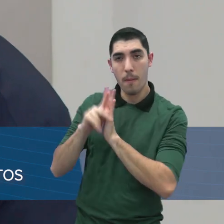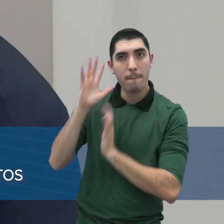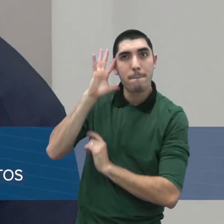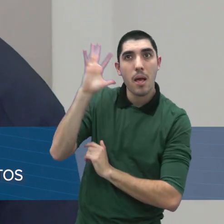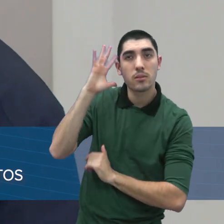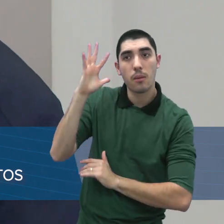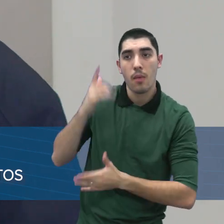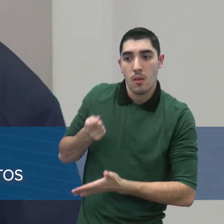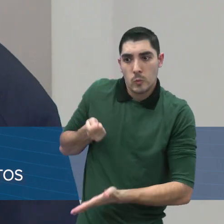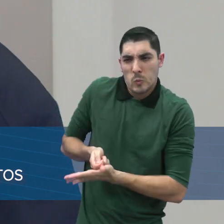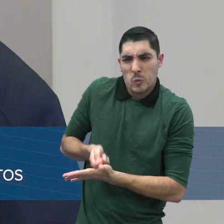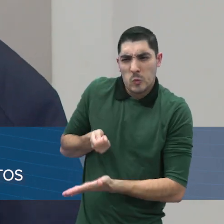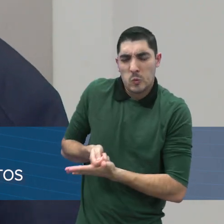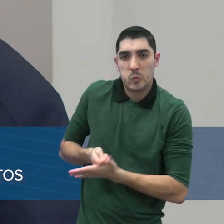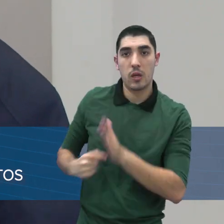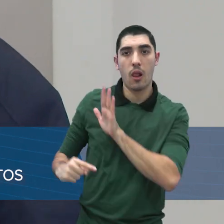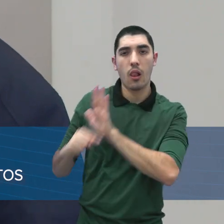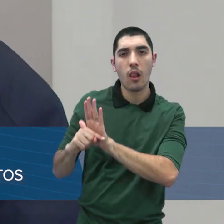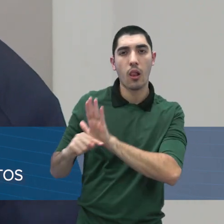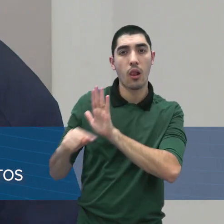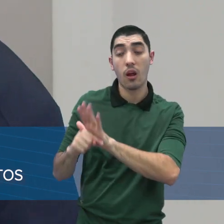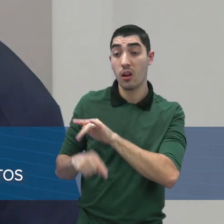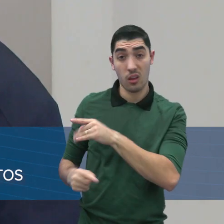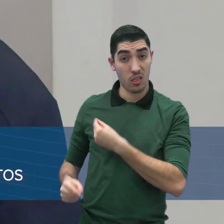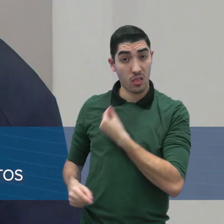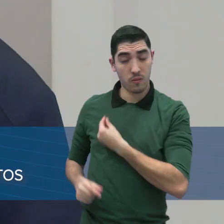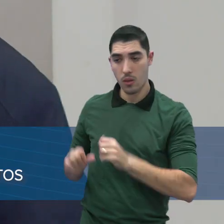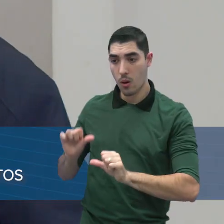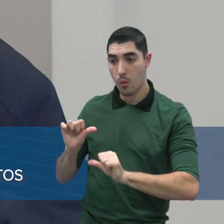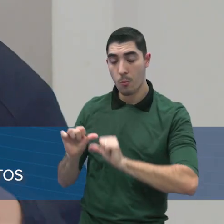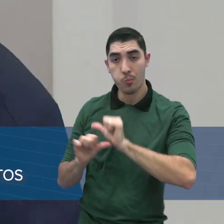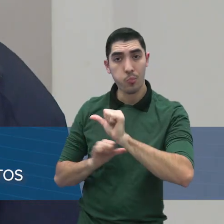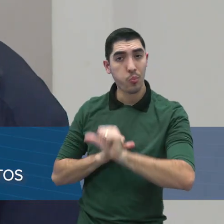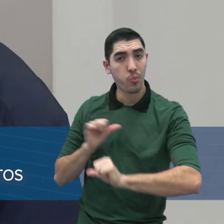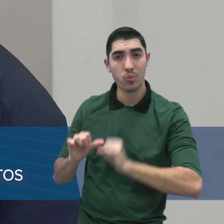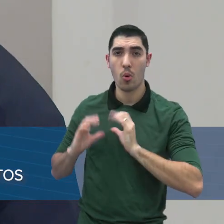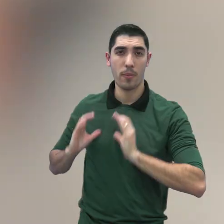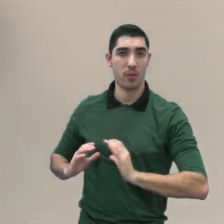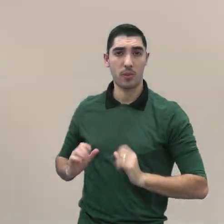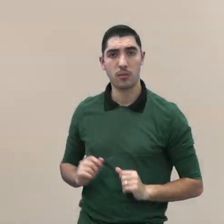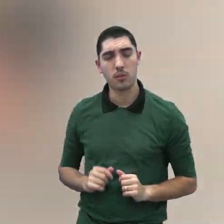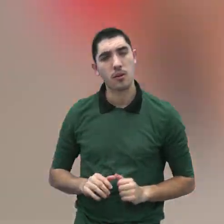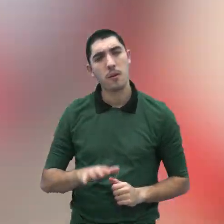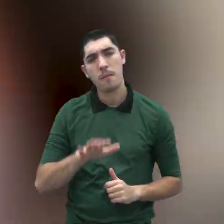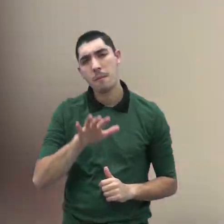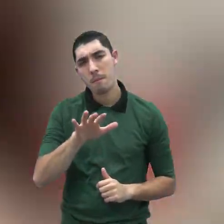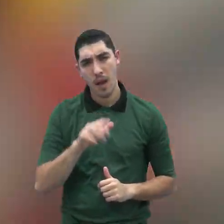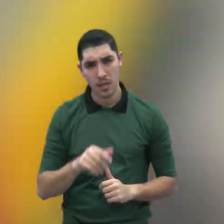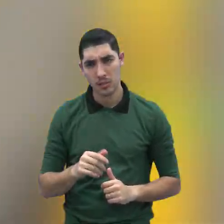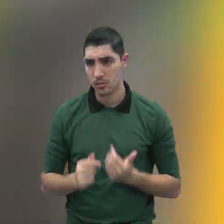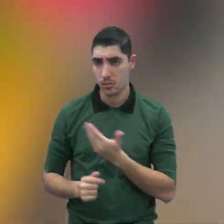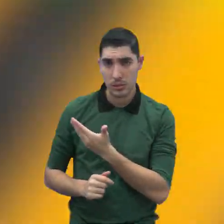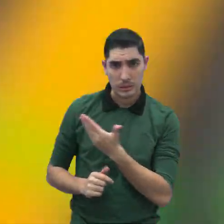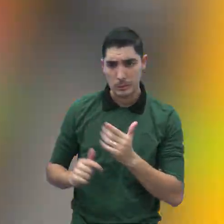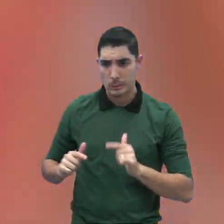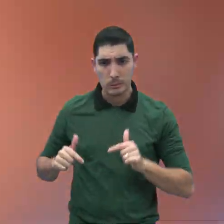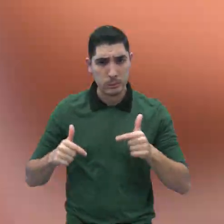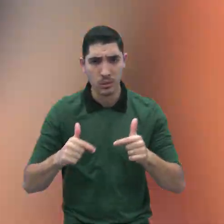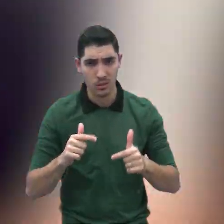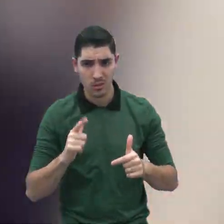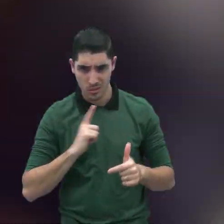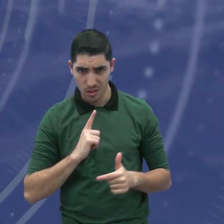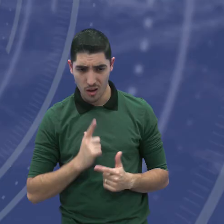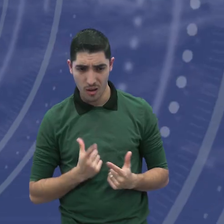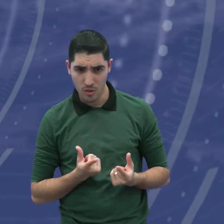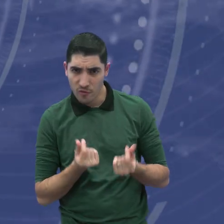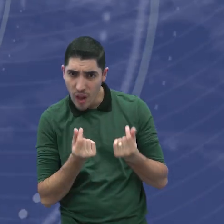e a forma com que a pessoa vai desorganizando a sua vida a partir desse fanatismo. Mas será que toda essa dedicação tem um